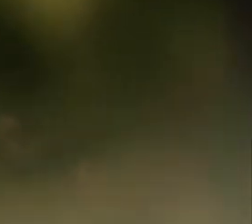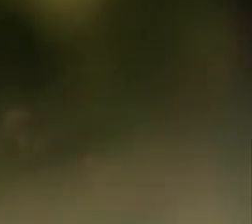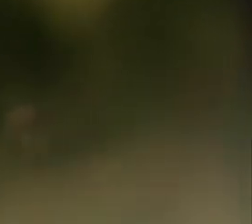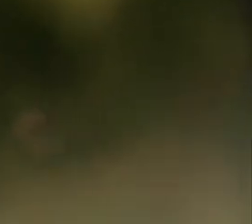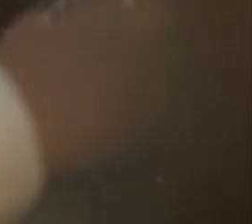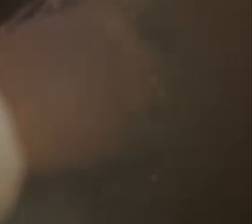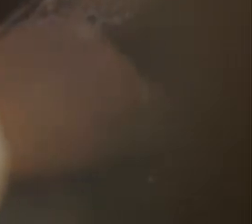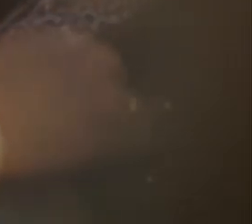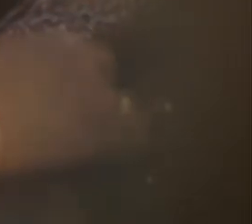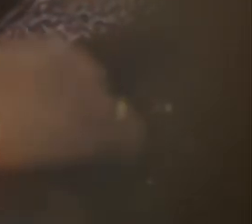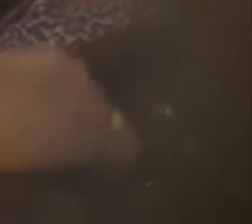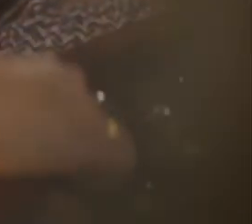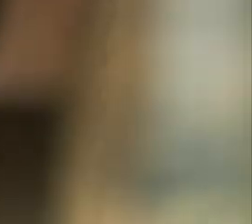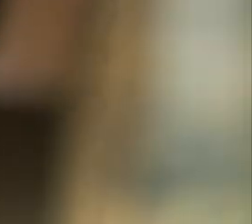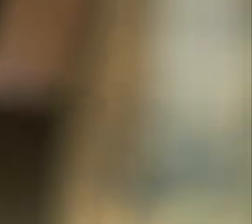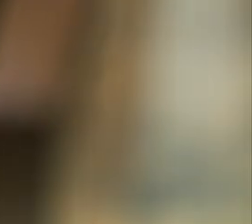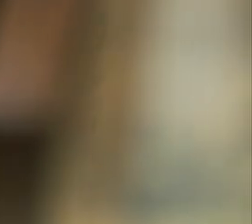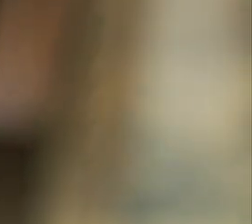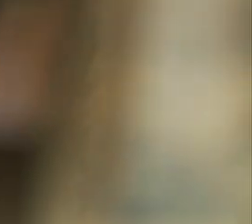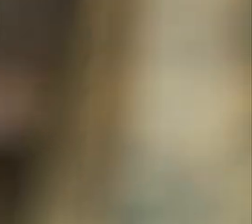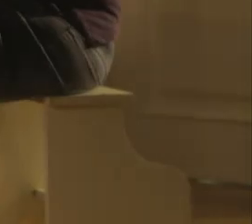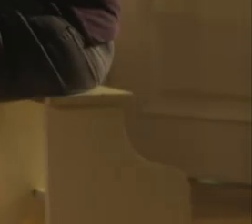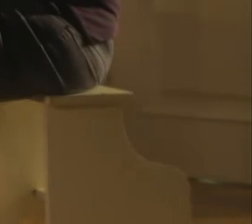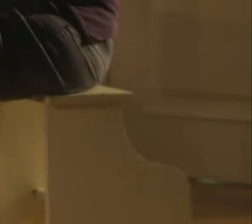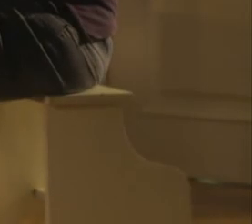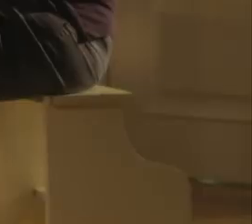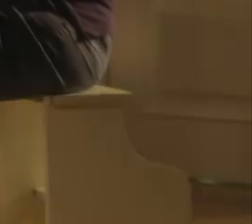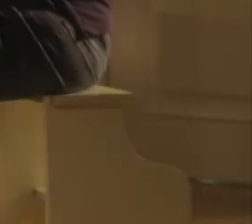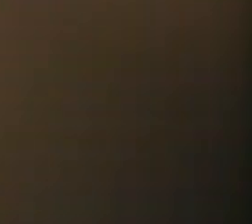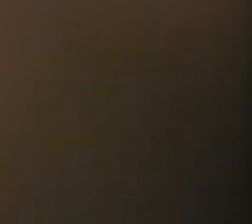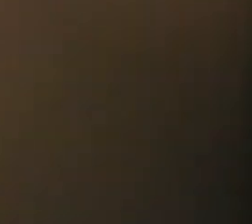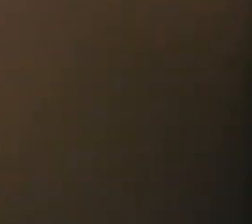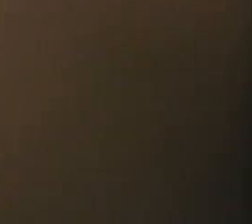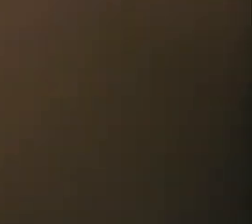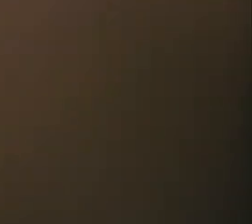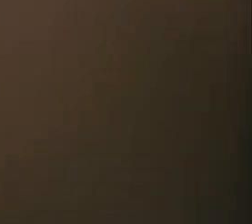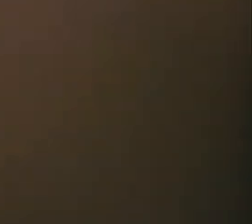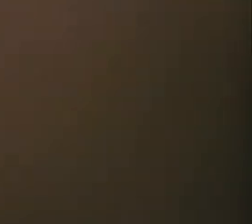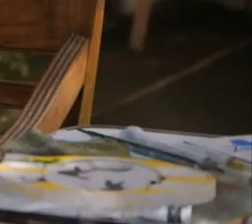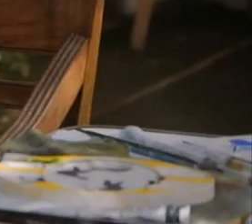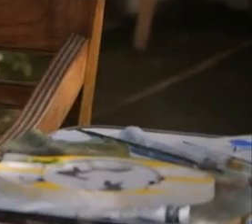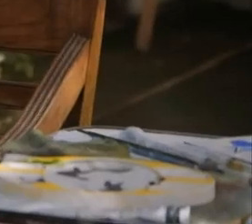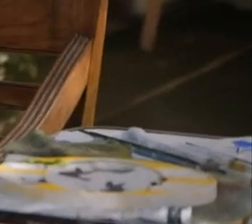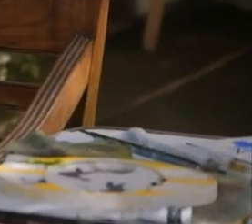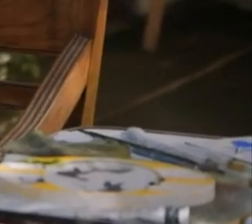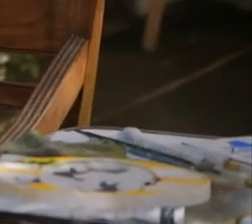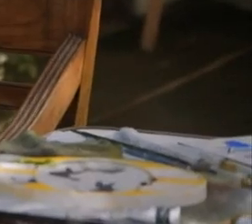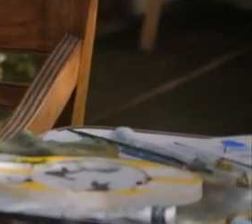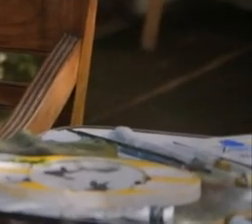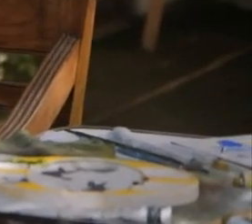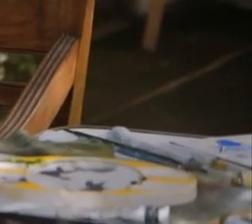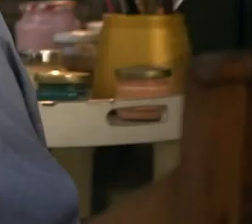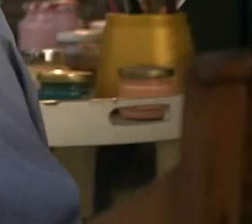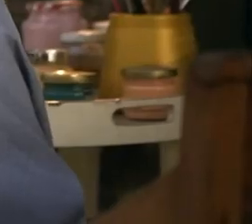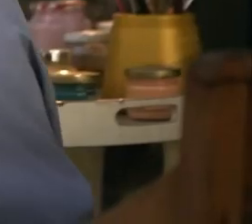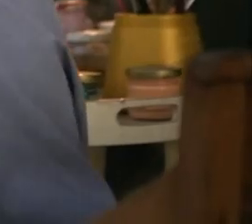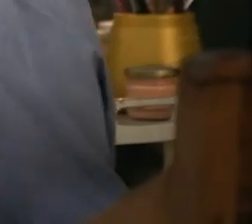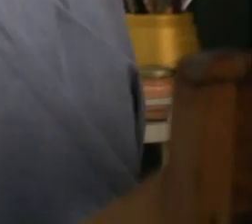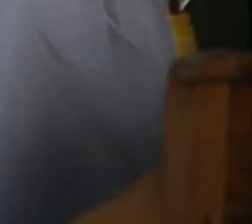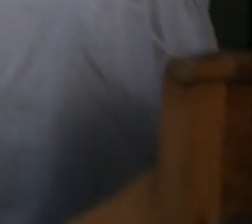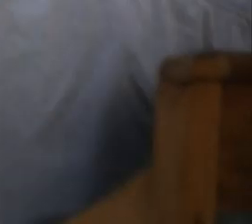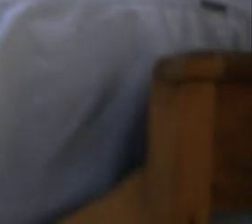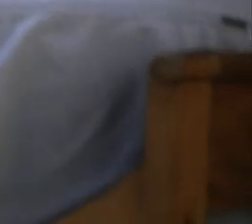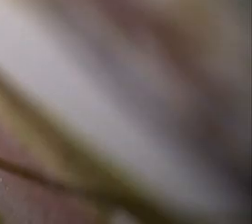Lembra da sensação de receber um cartão de Natal de verdade? Os artistas que pintam com a boca e os pés sabem do valor